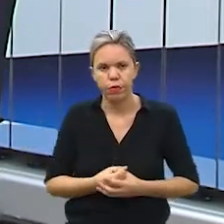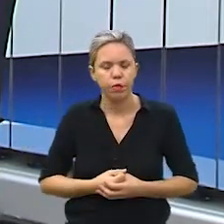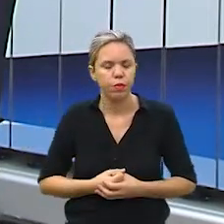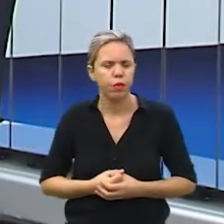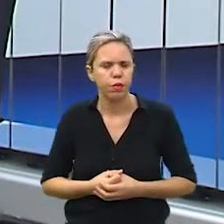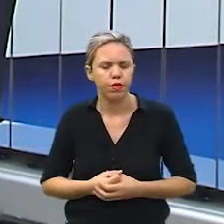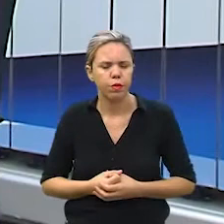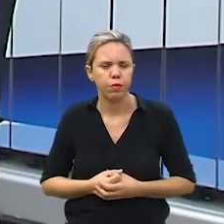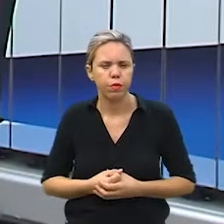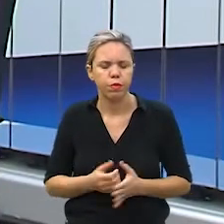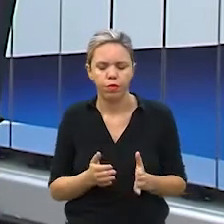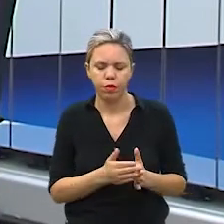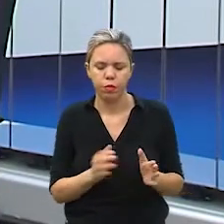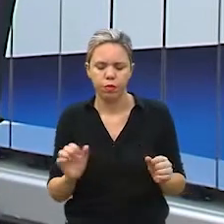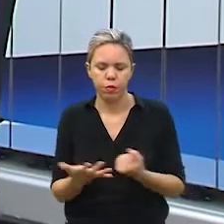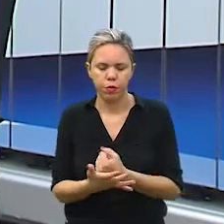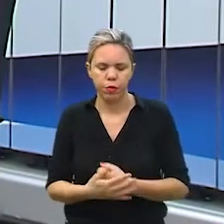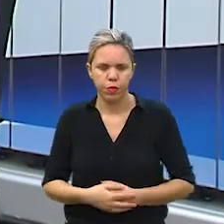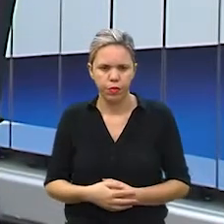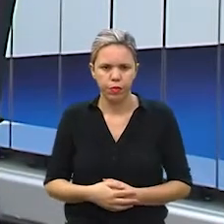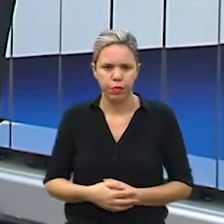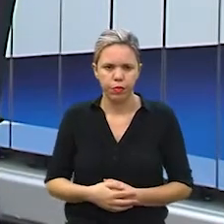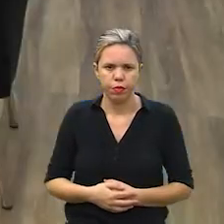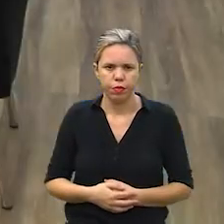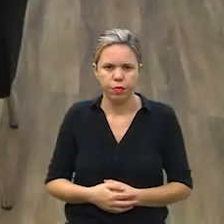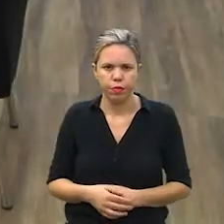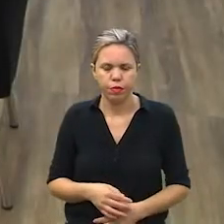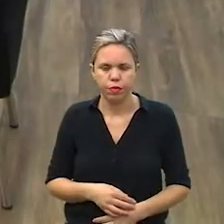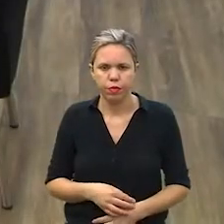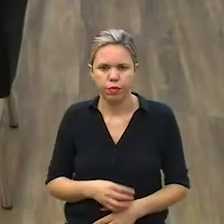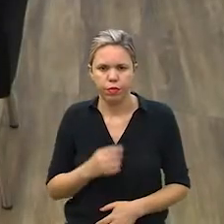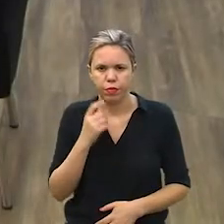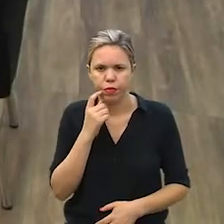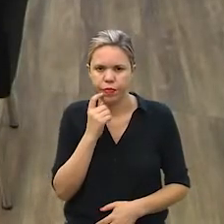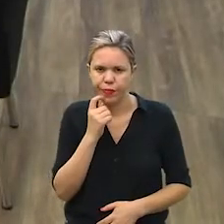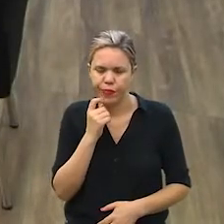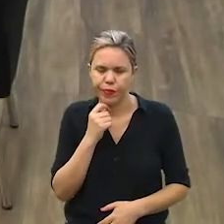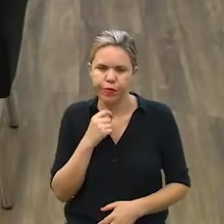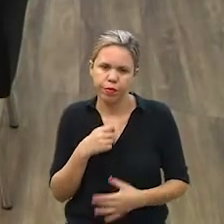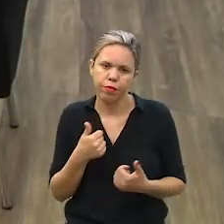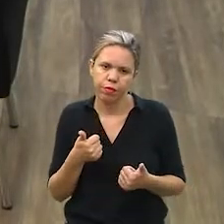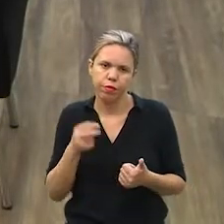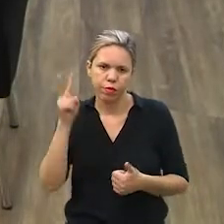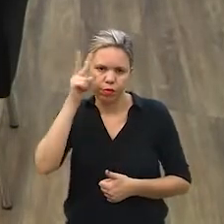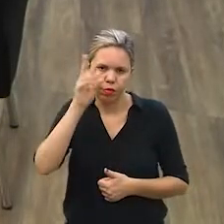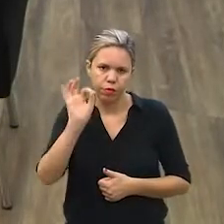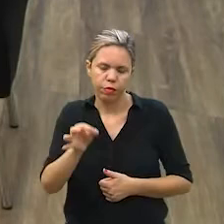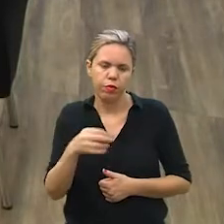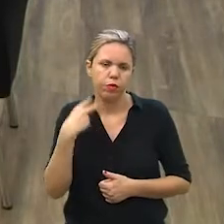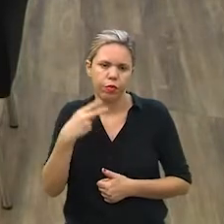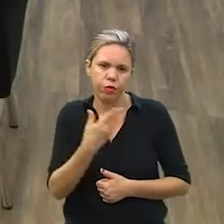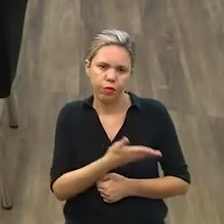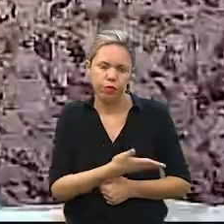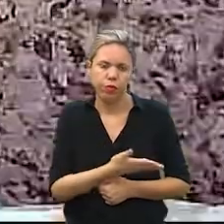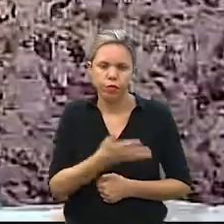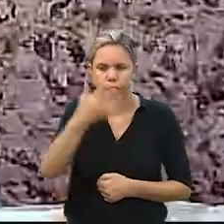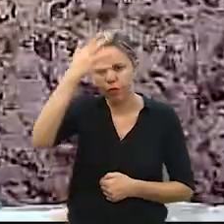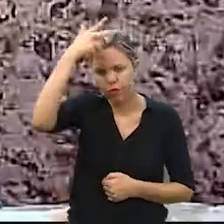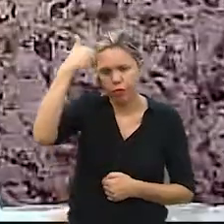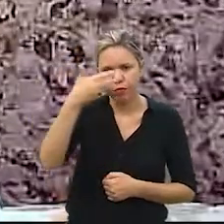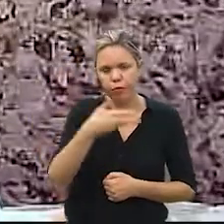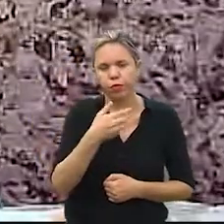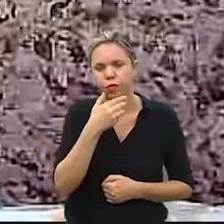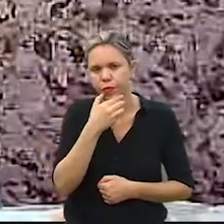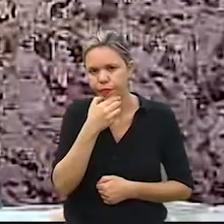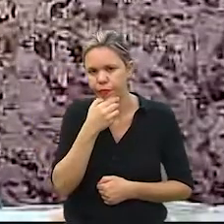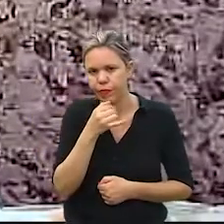social, ainda mais em época de pandemia. Não, muito bem lembrado pelo vereador Rodrigo da Farmadic